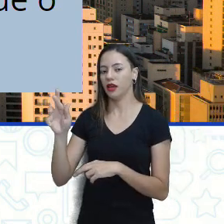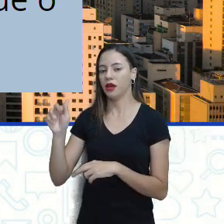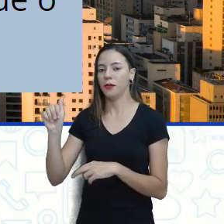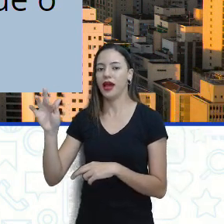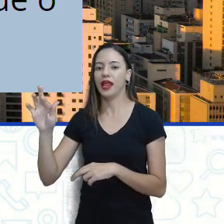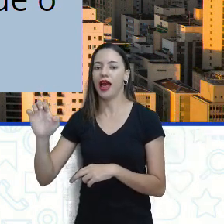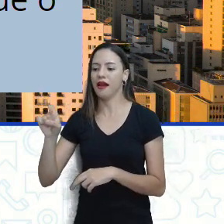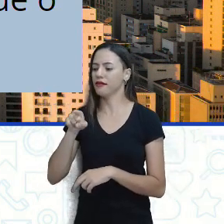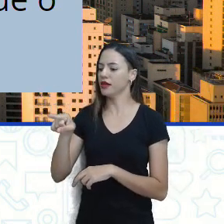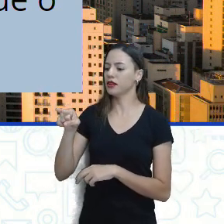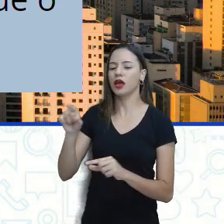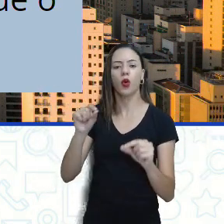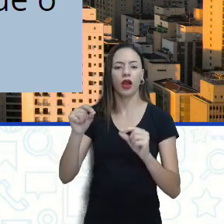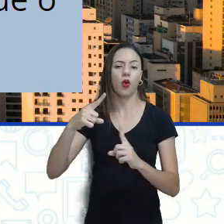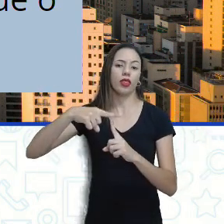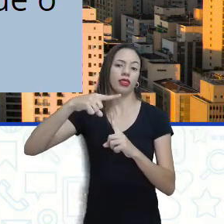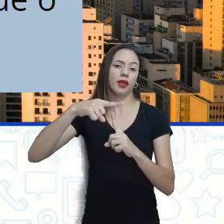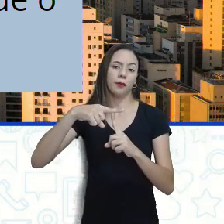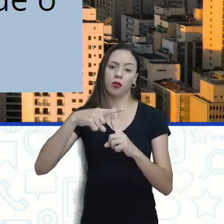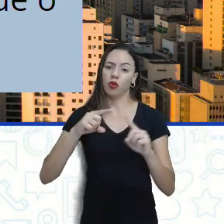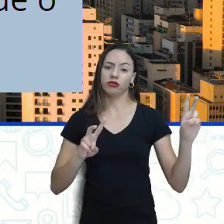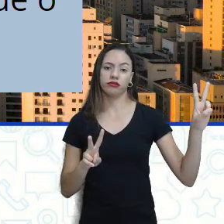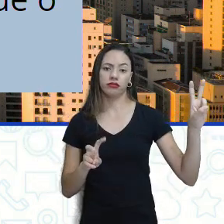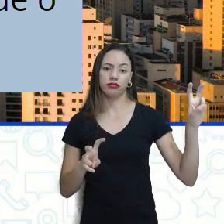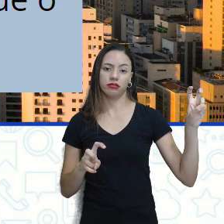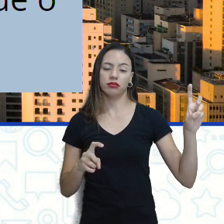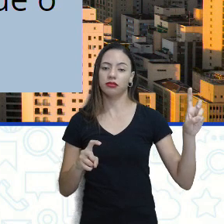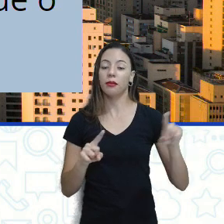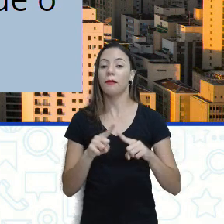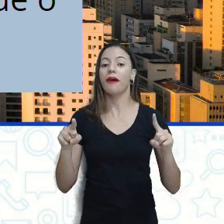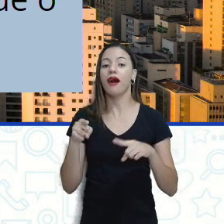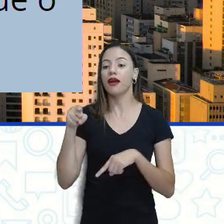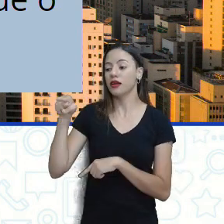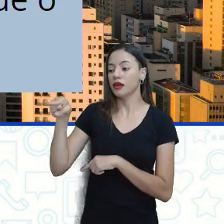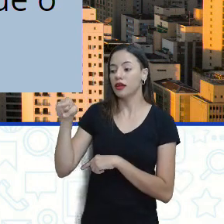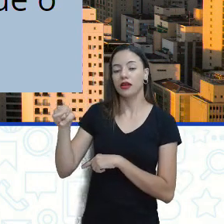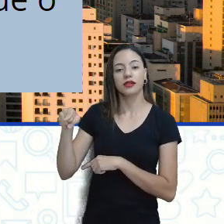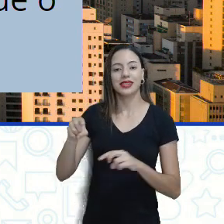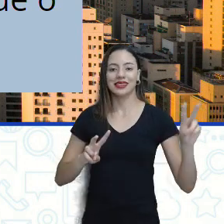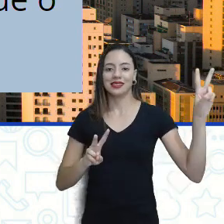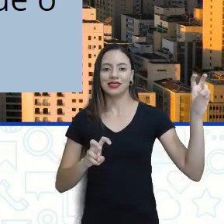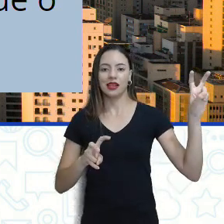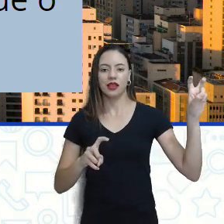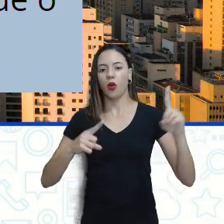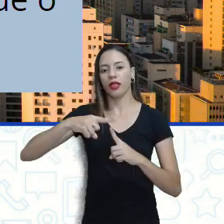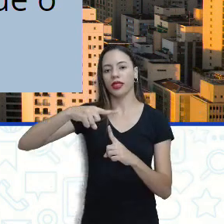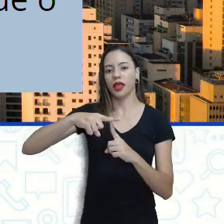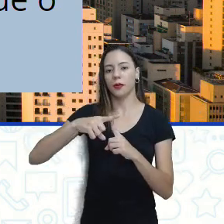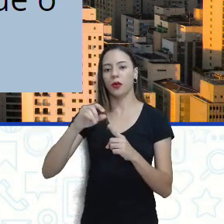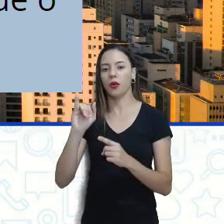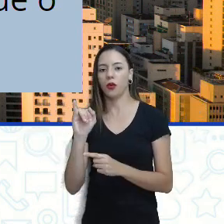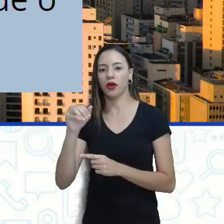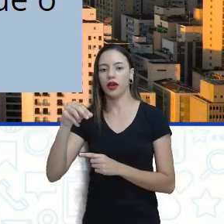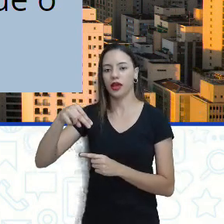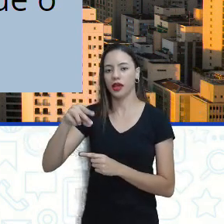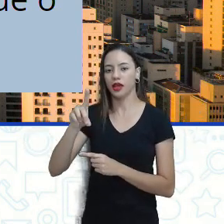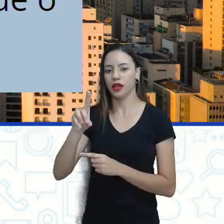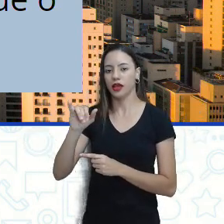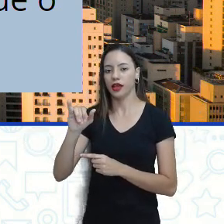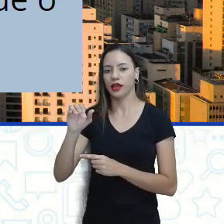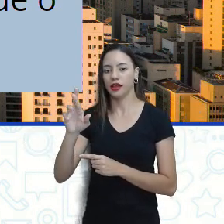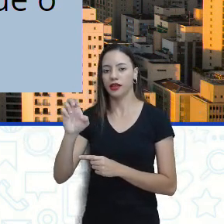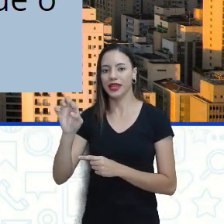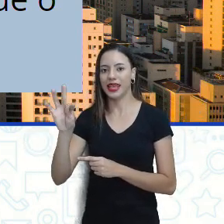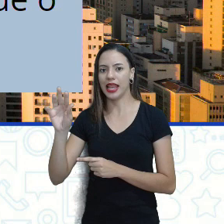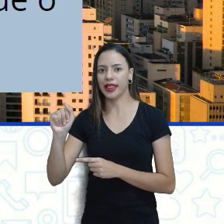paráfrase uma forma de citação, porém é vista como uma citação indireta, pois não vamos transcrever o